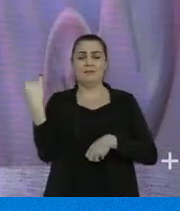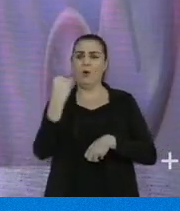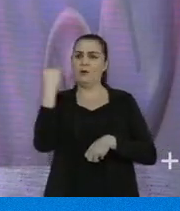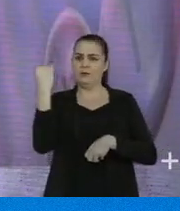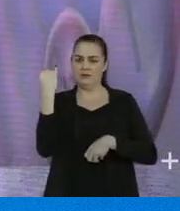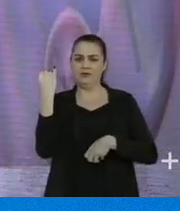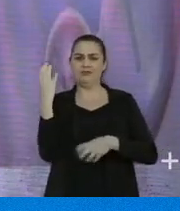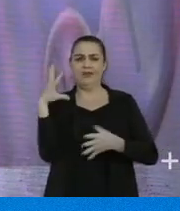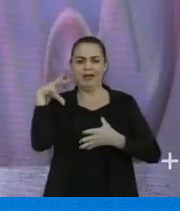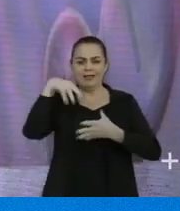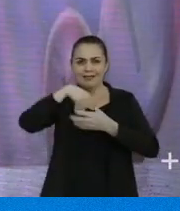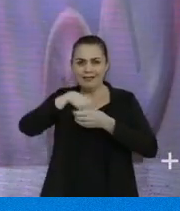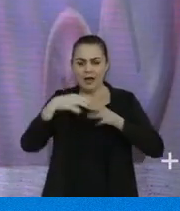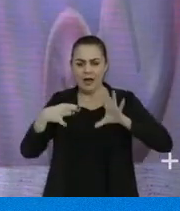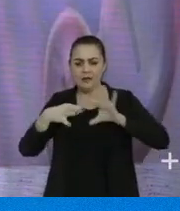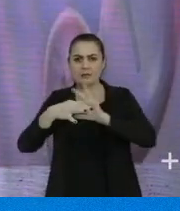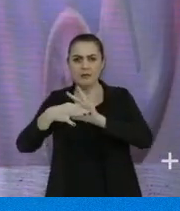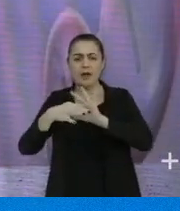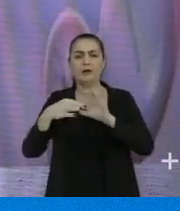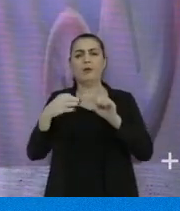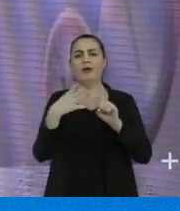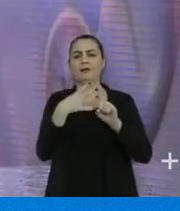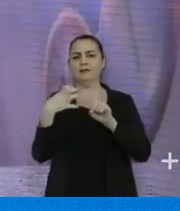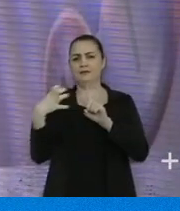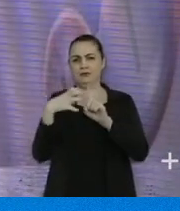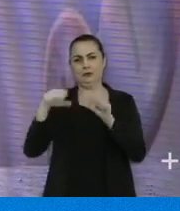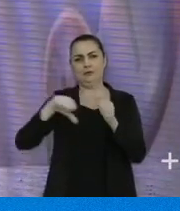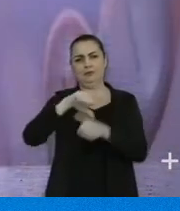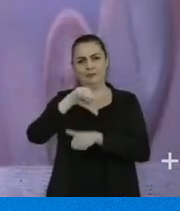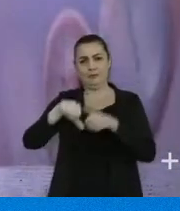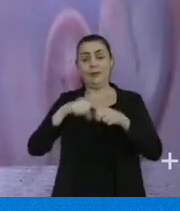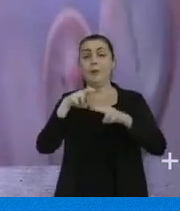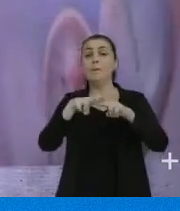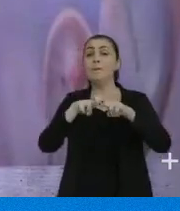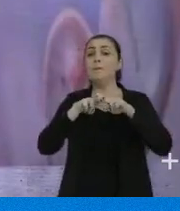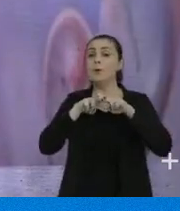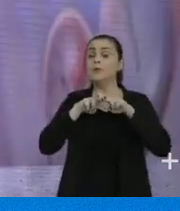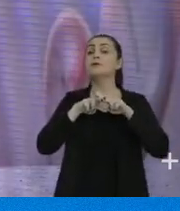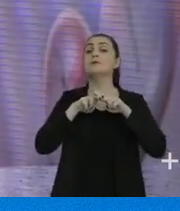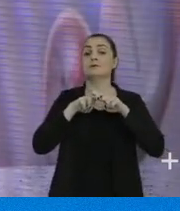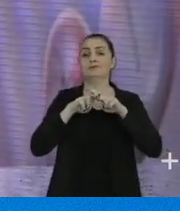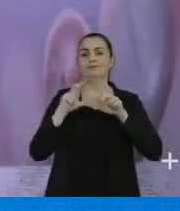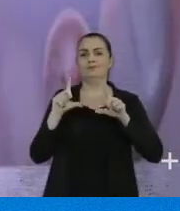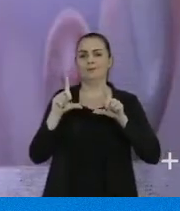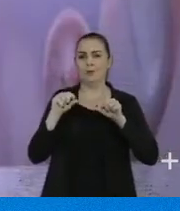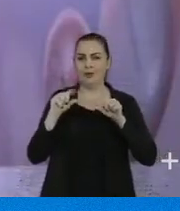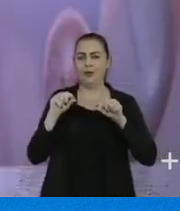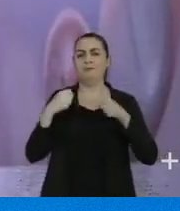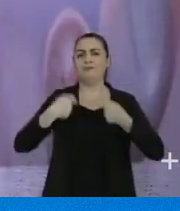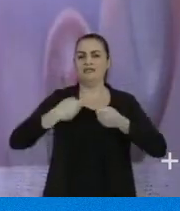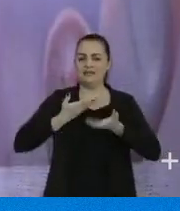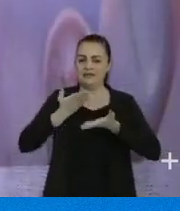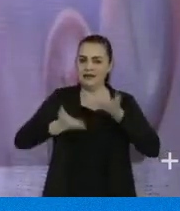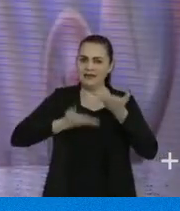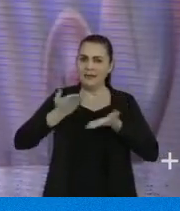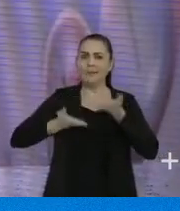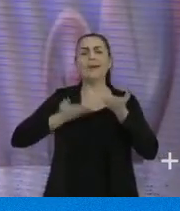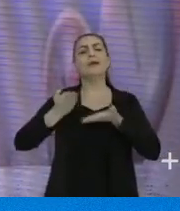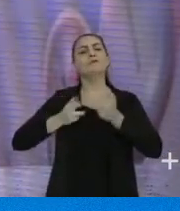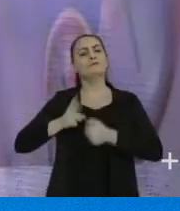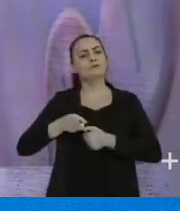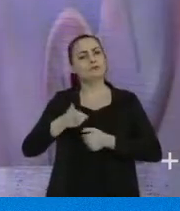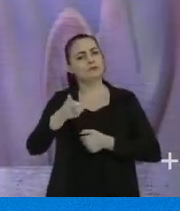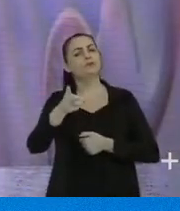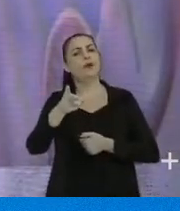e por isso que a gente frisa esse segmento a longo prazo, porque a morbimortalidade